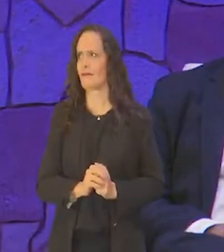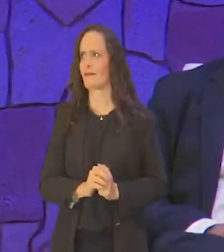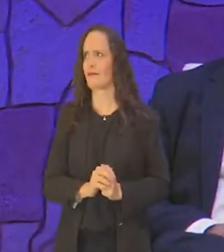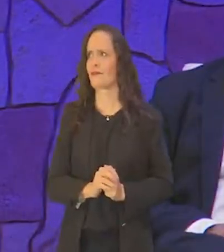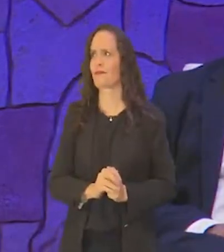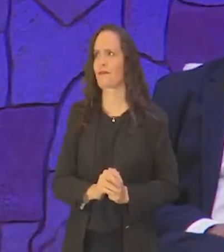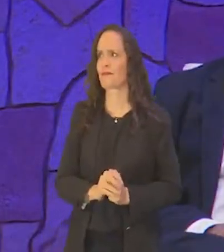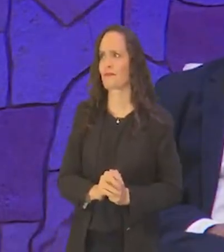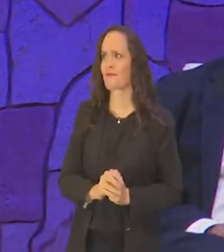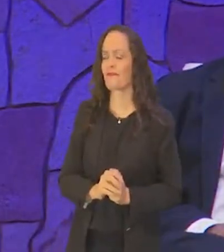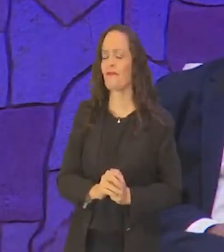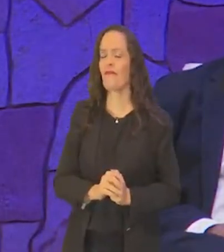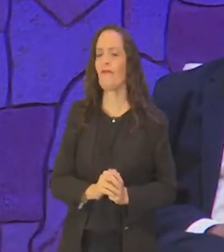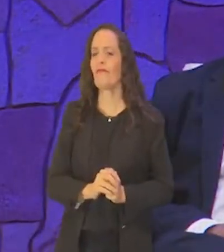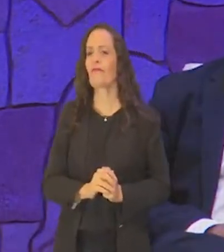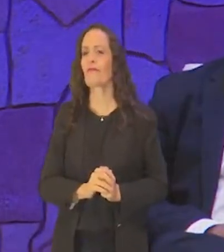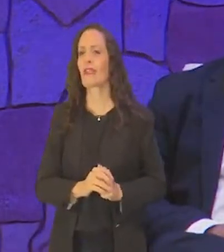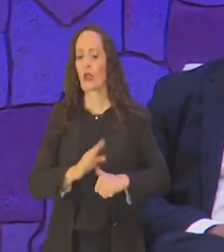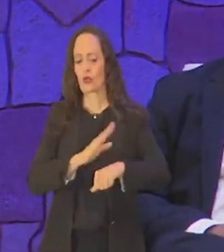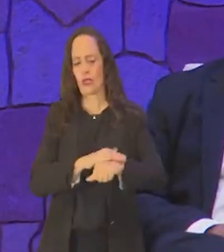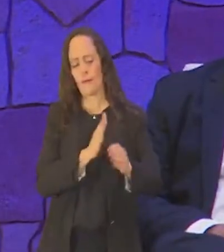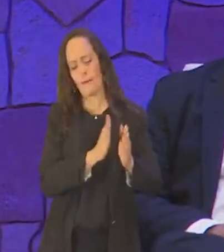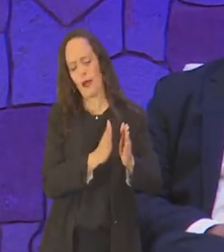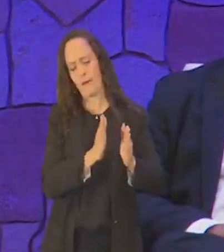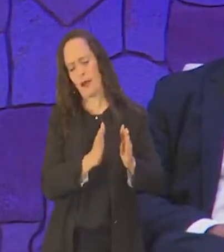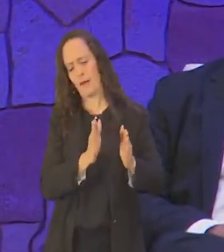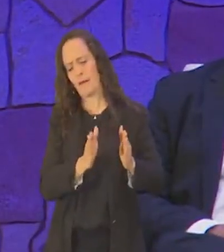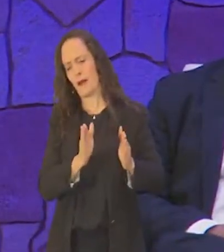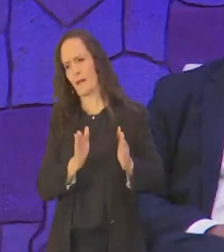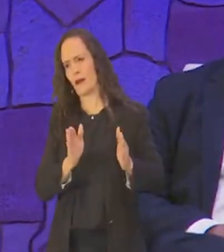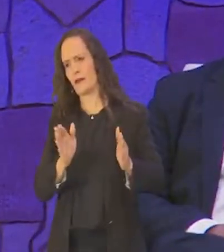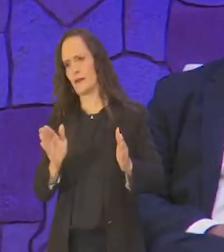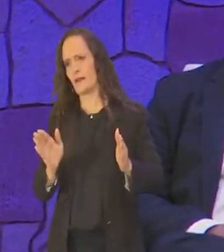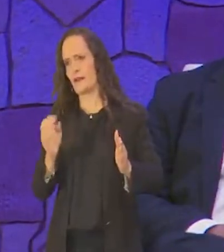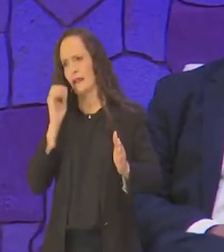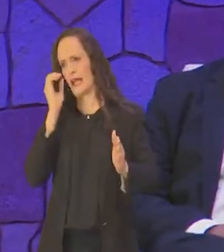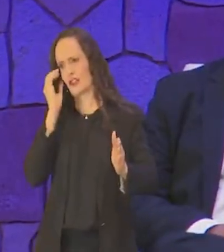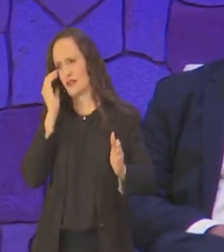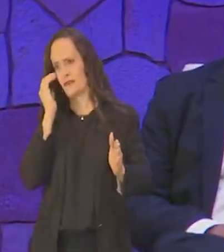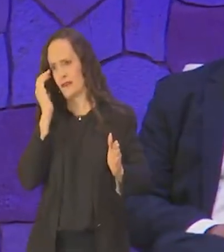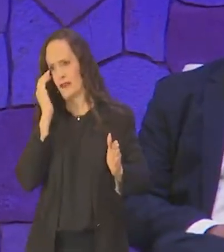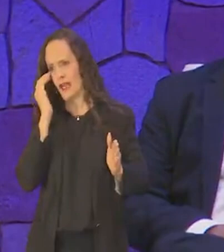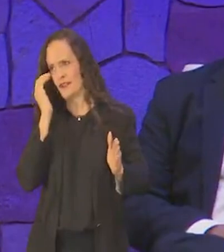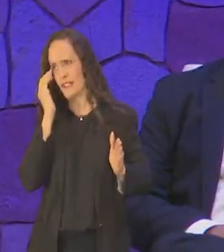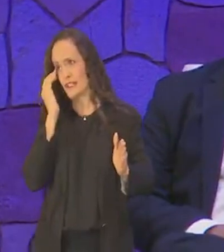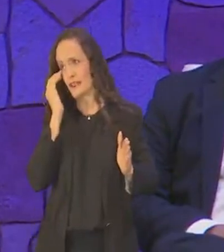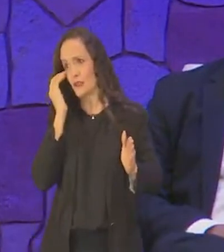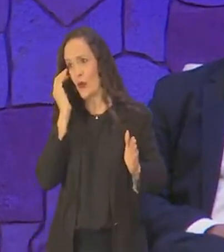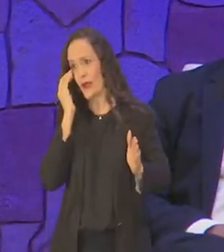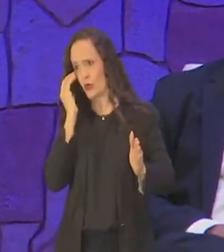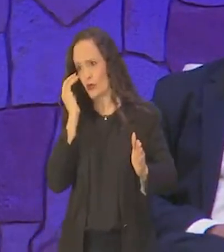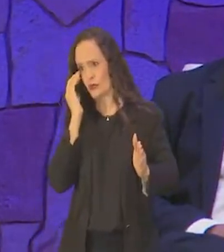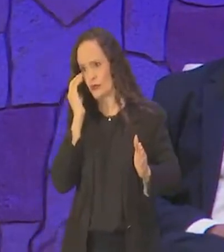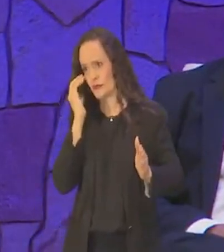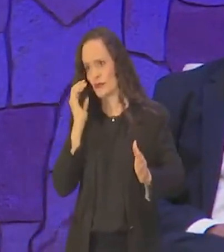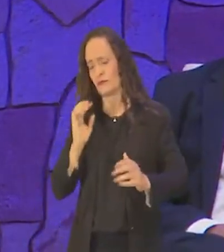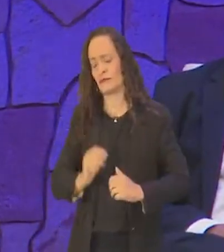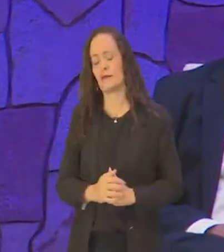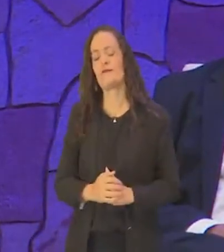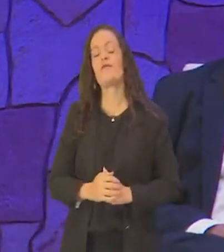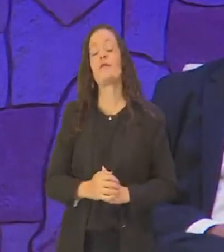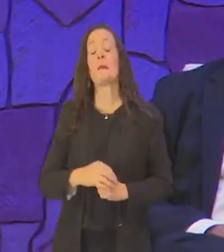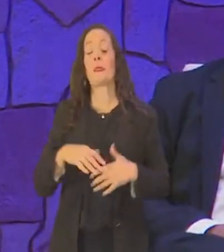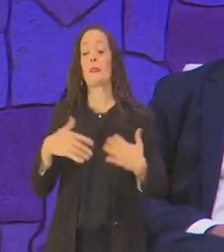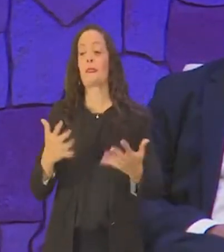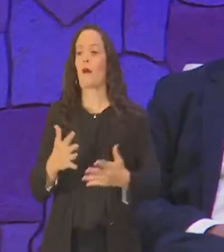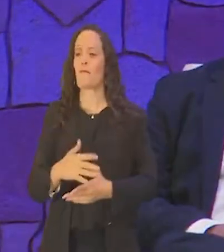caminhada, certamente você percebeu e nós percebemos que nem tudo são flores. Como dizem, tudo é um mar